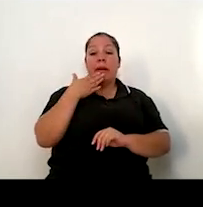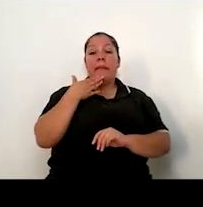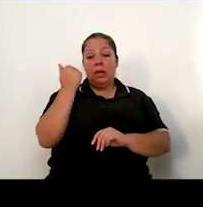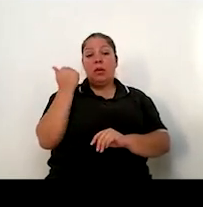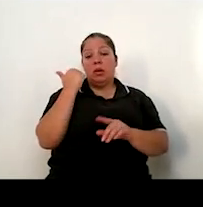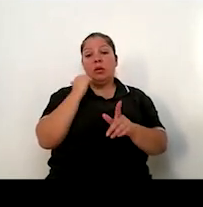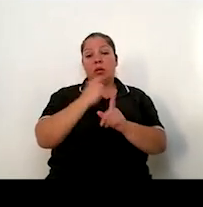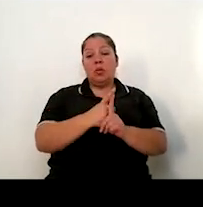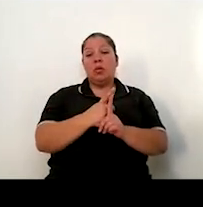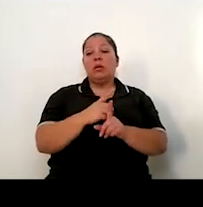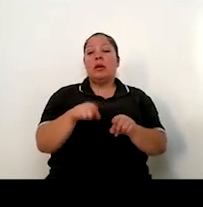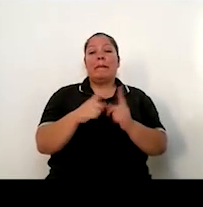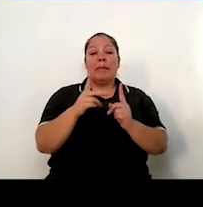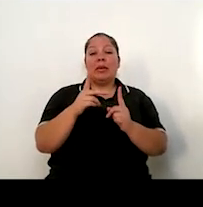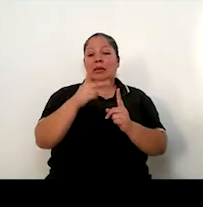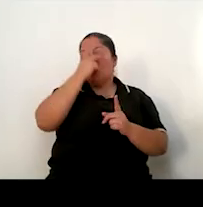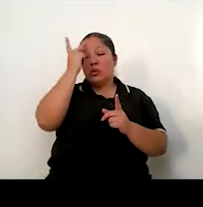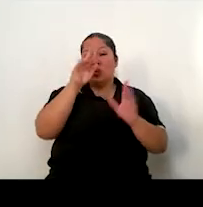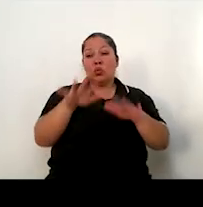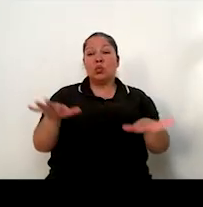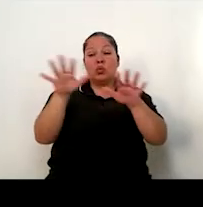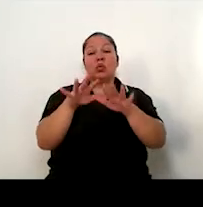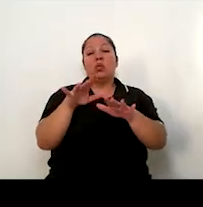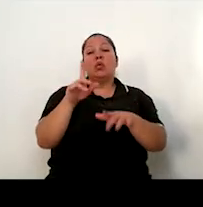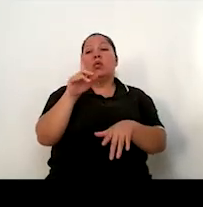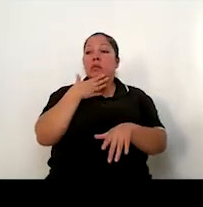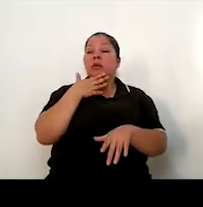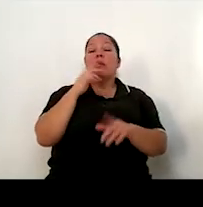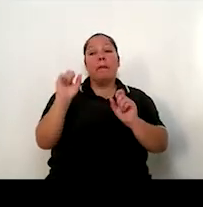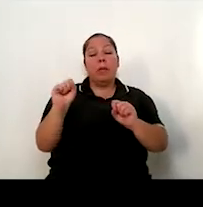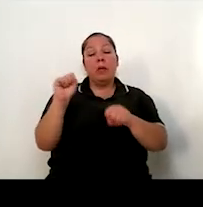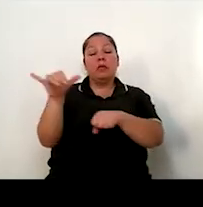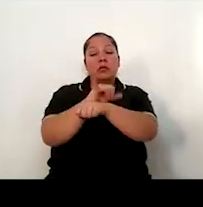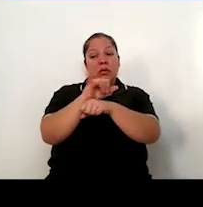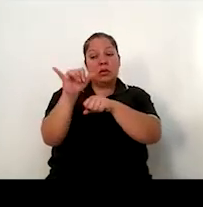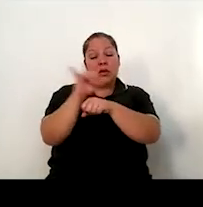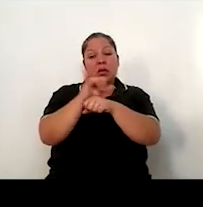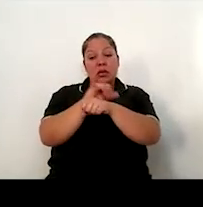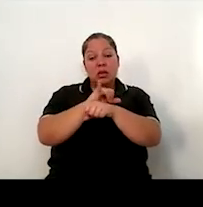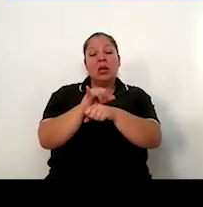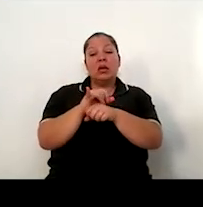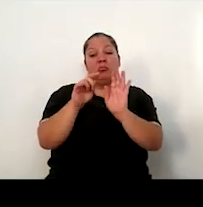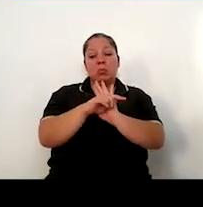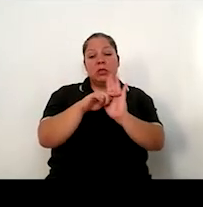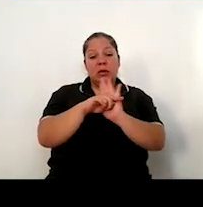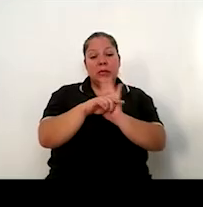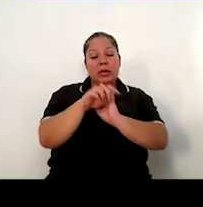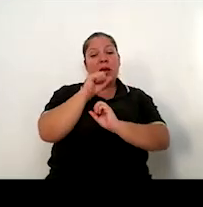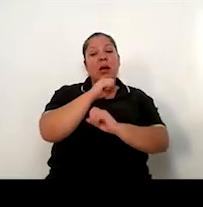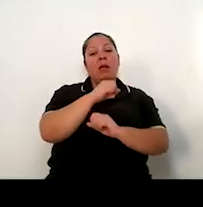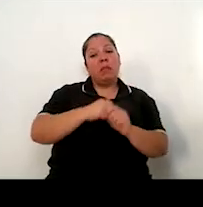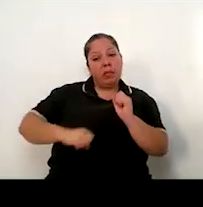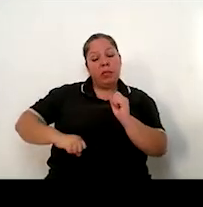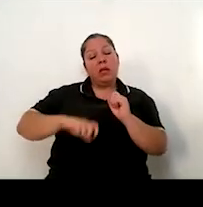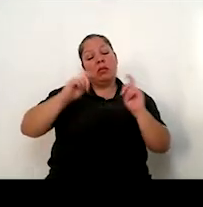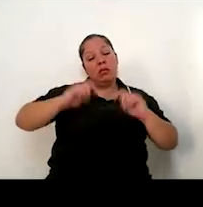população, realmente, o sangue oculto é uma estratégia que pode ser usada, tá? Infelizmente, no Brasil, nós ainda